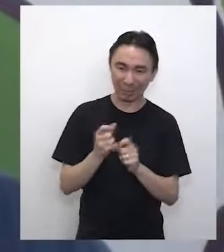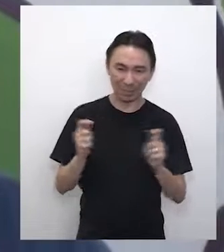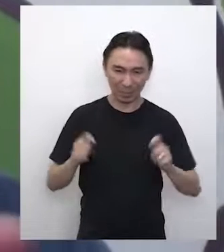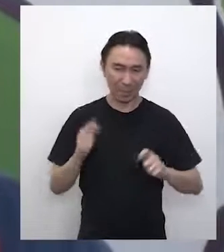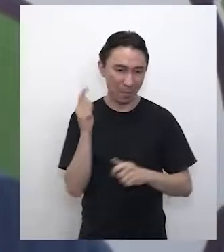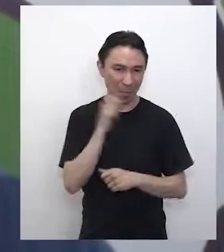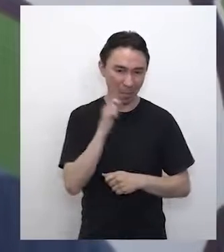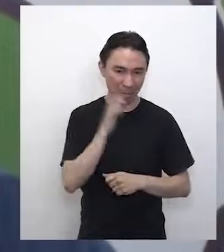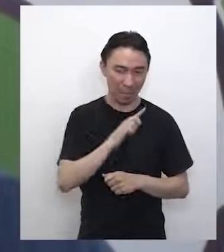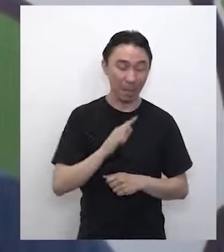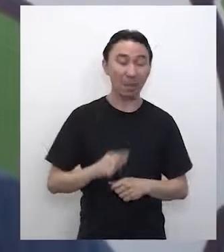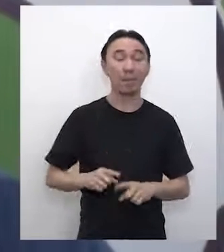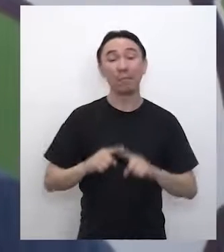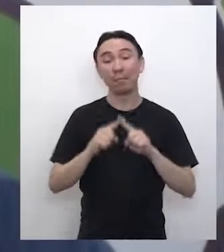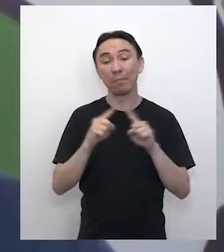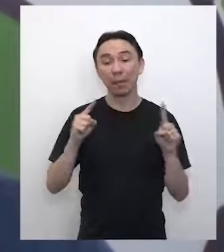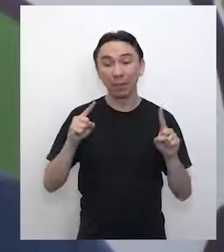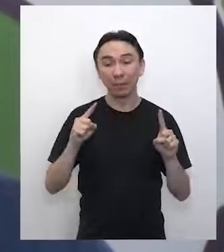Porém,